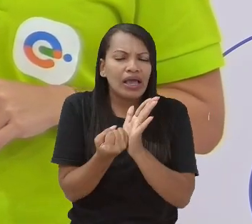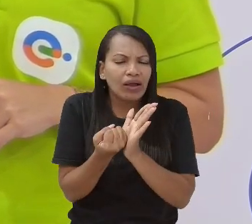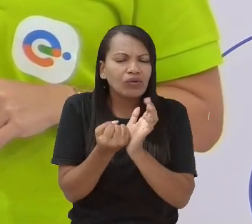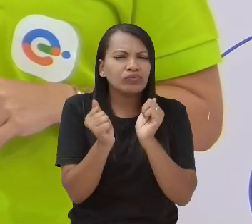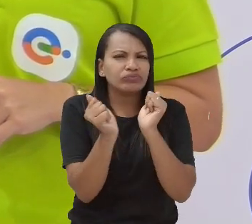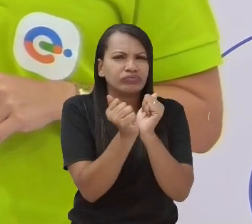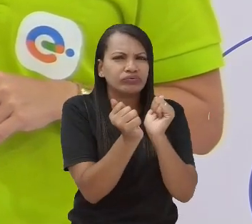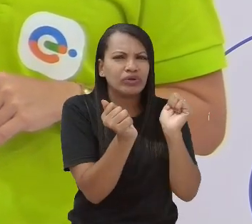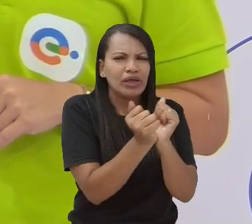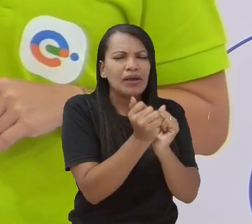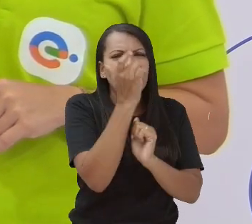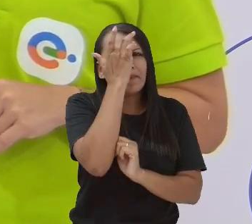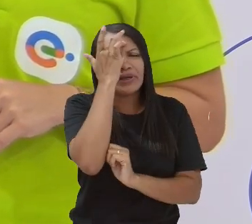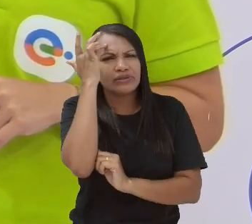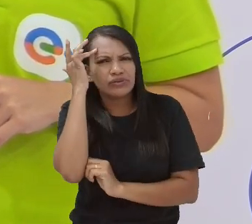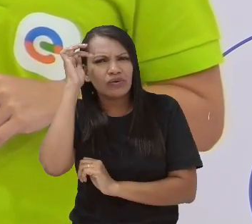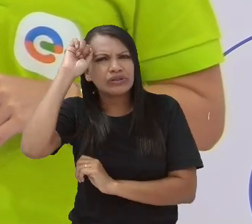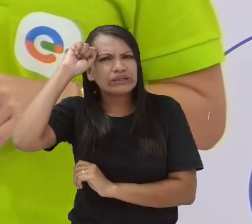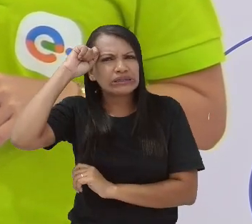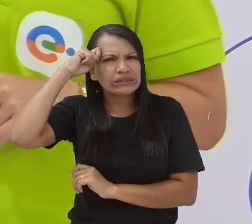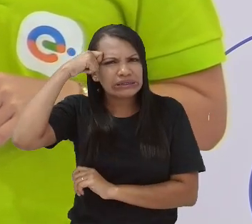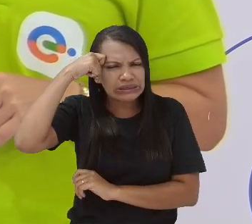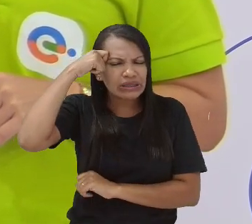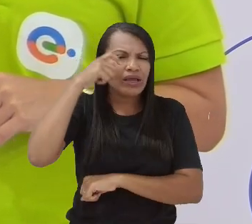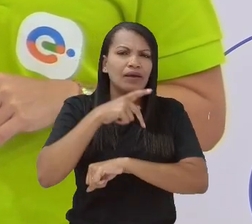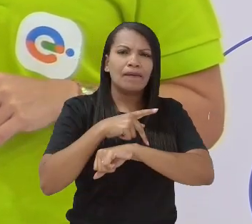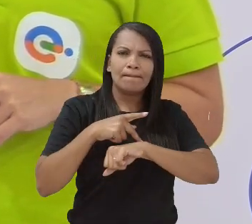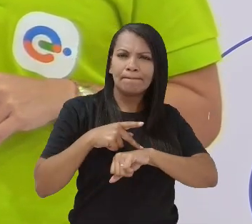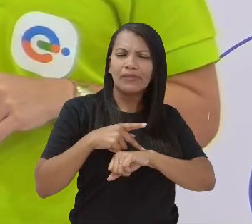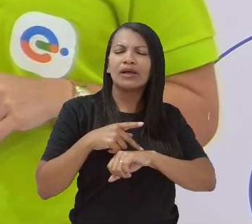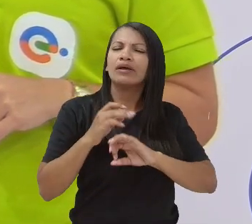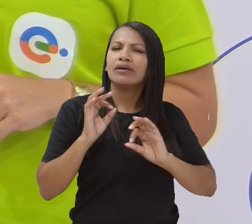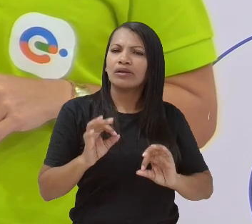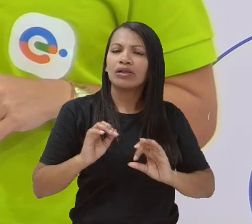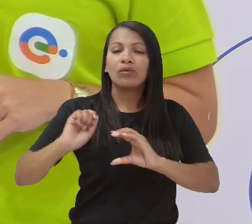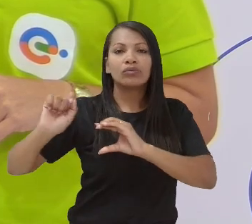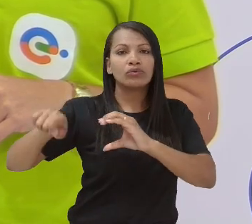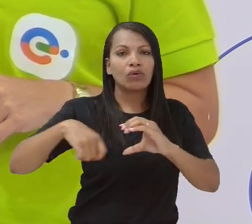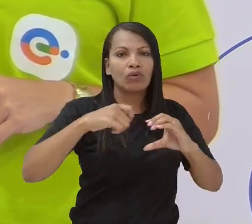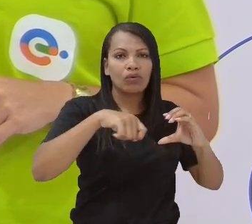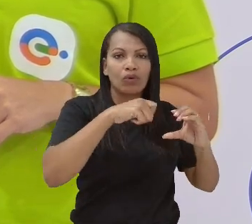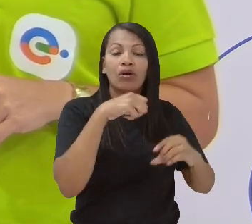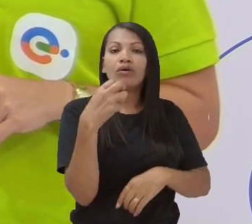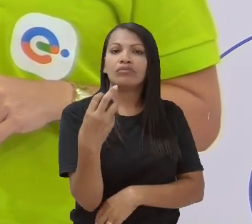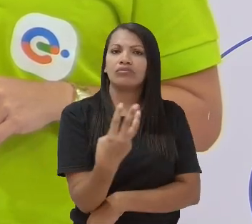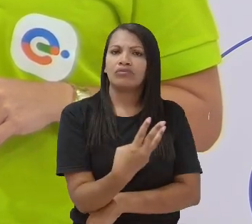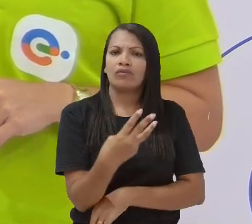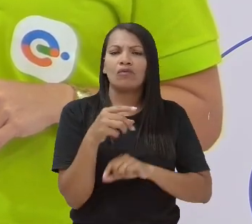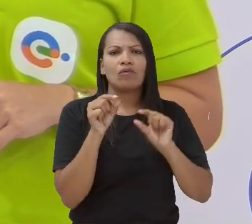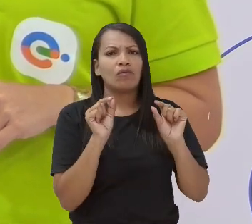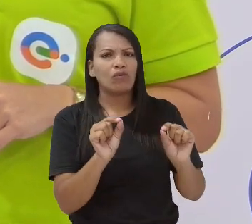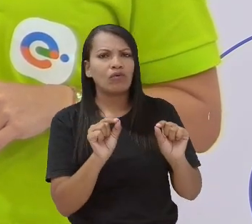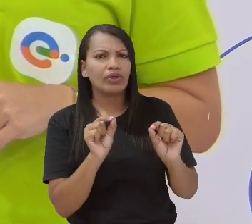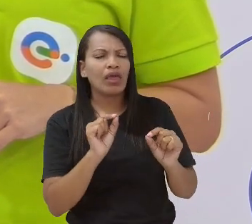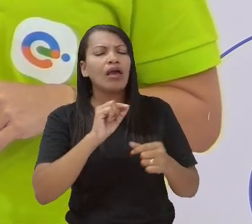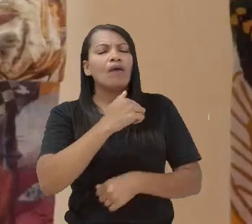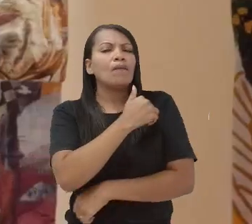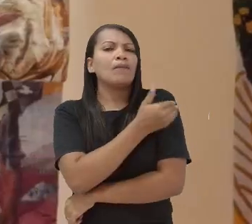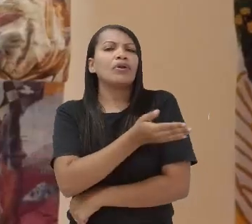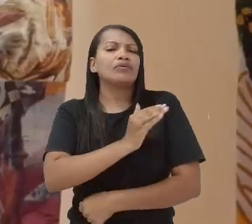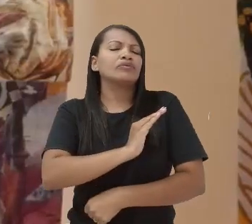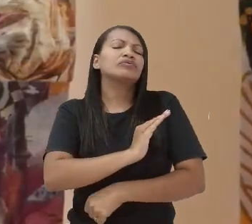de pessoas negras e pretas. Então, quando a gente trouxe no episódio terceiro do que é o preconceito